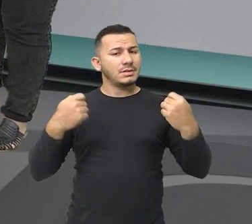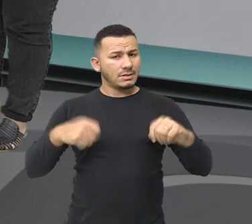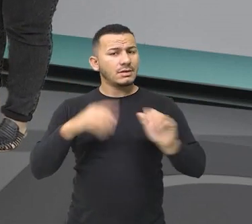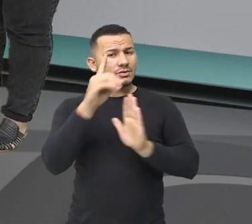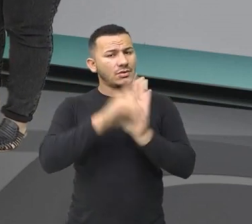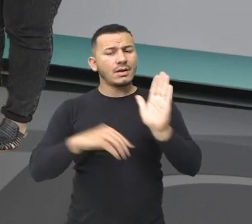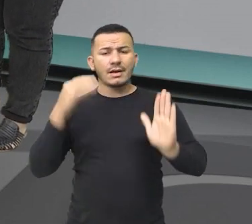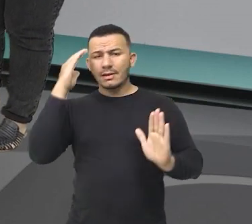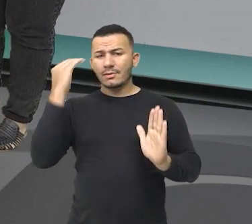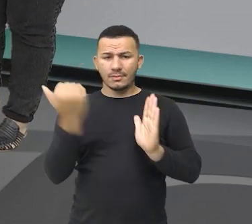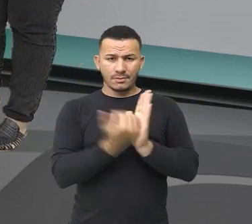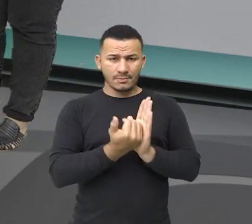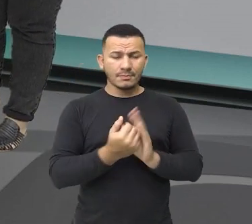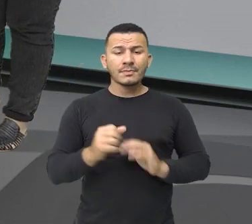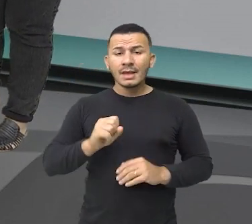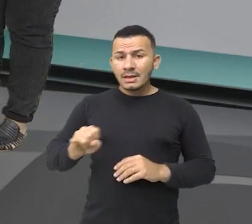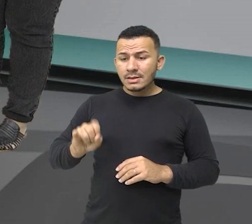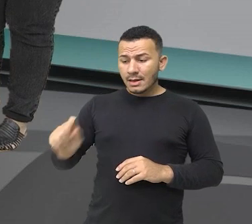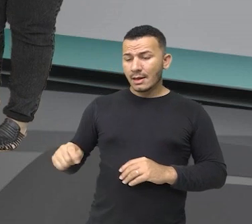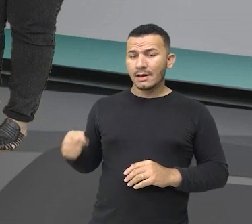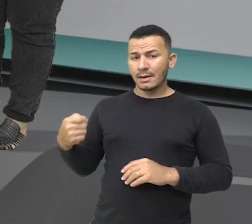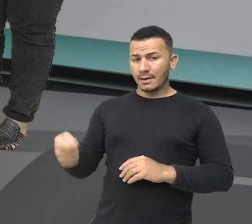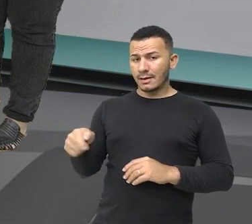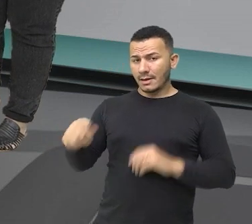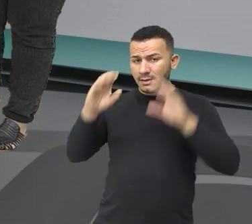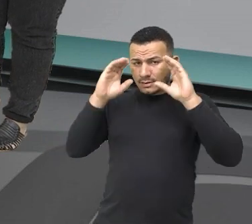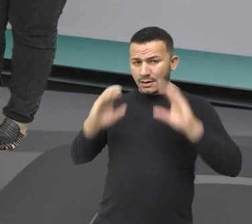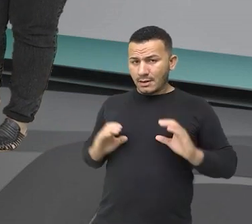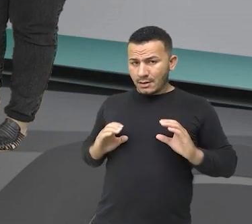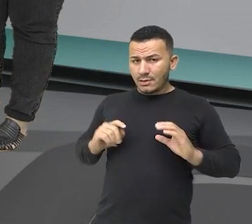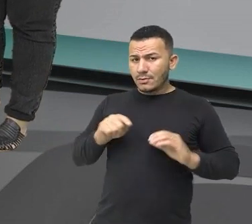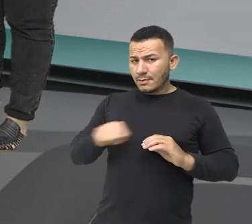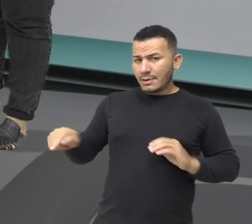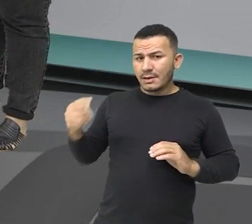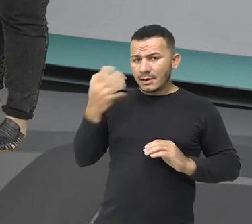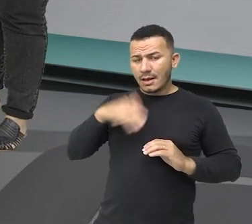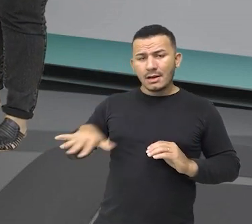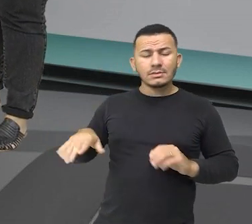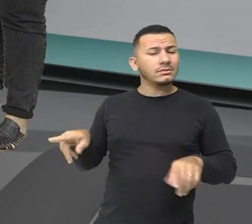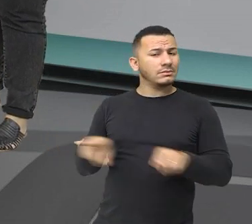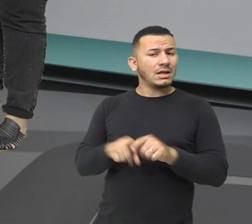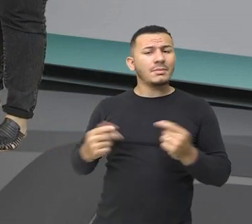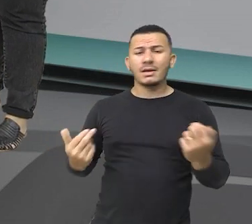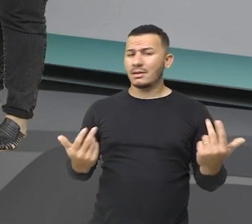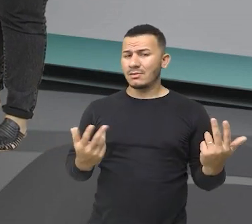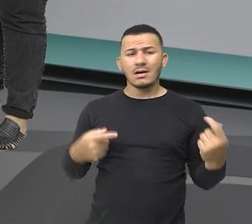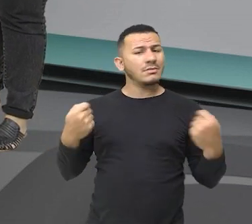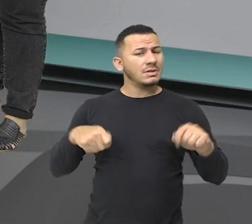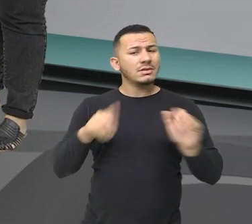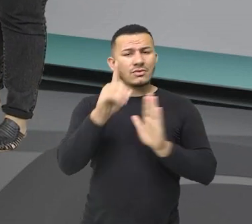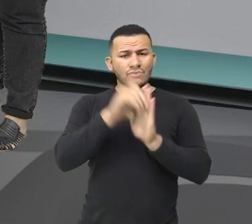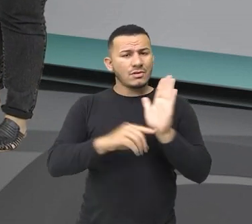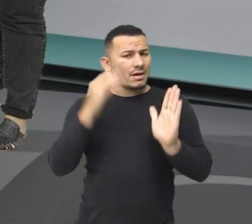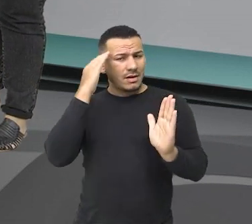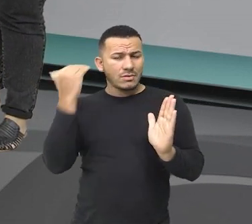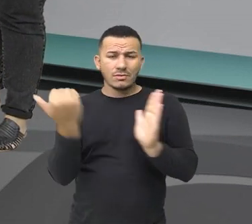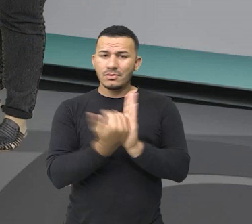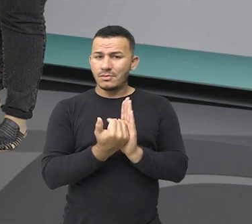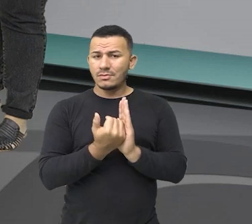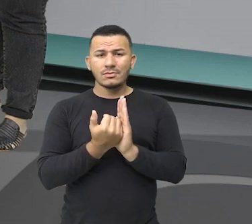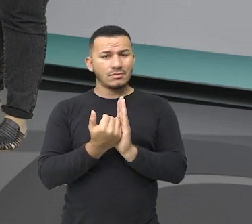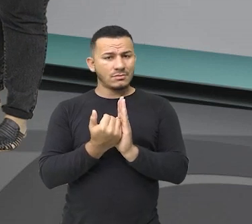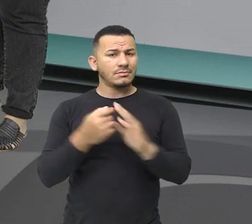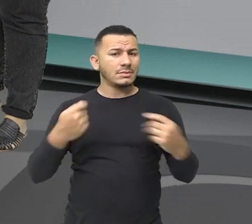criança é um cidadão, uma cidadã, ela tem que ter os seus direitos preservados, né? Então, isso é